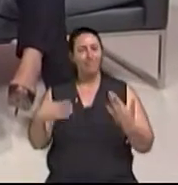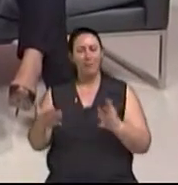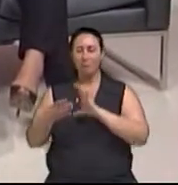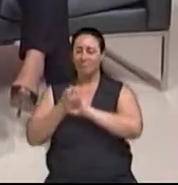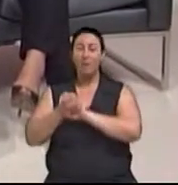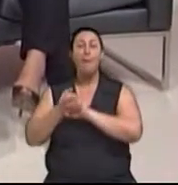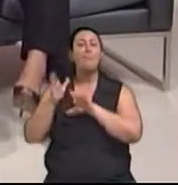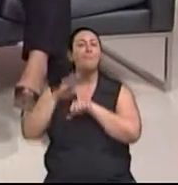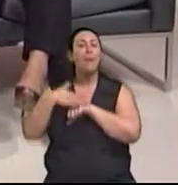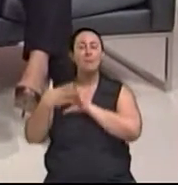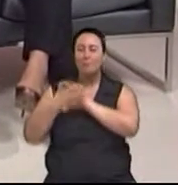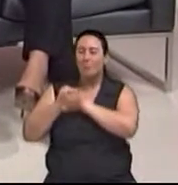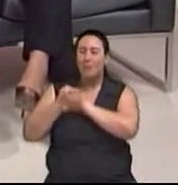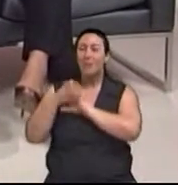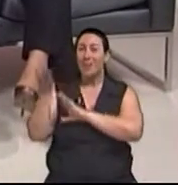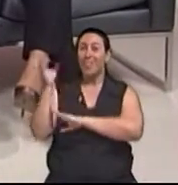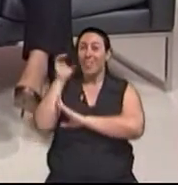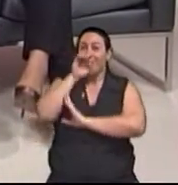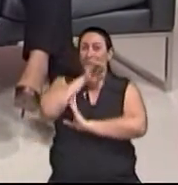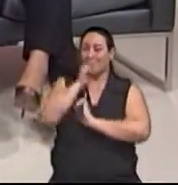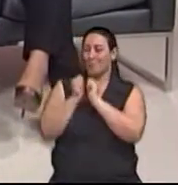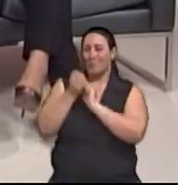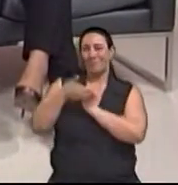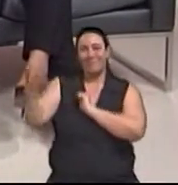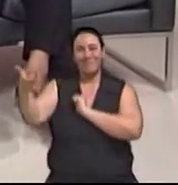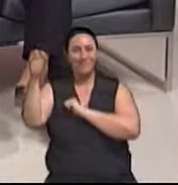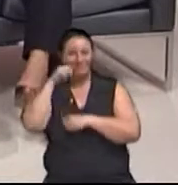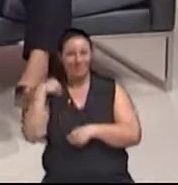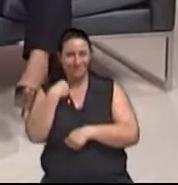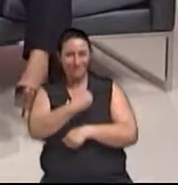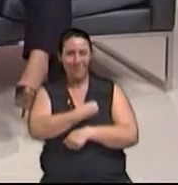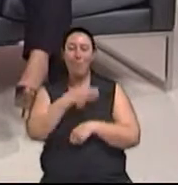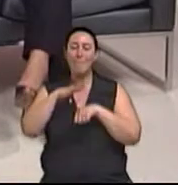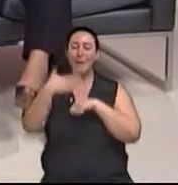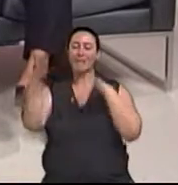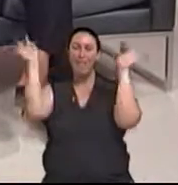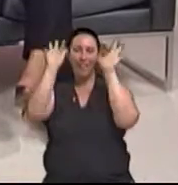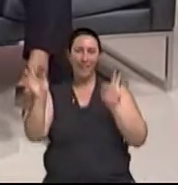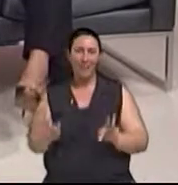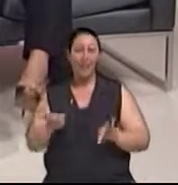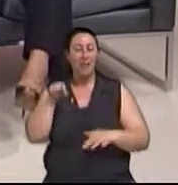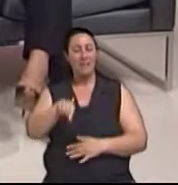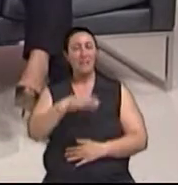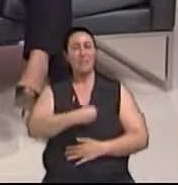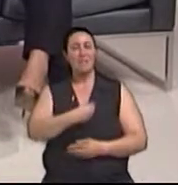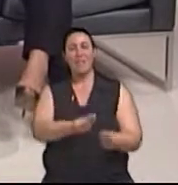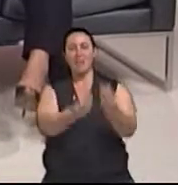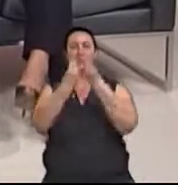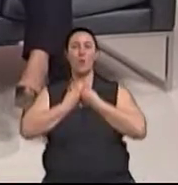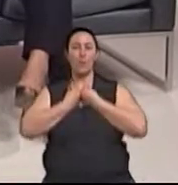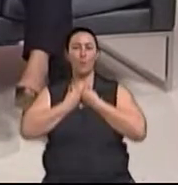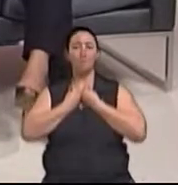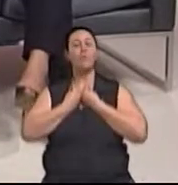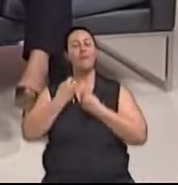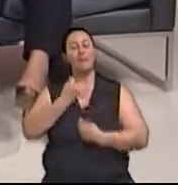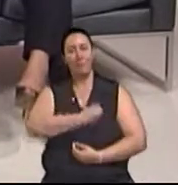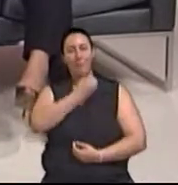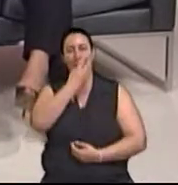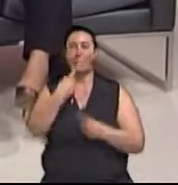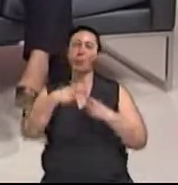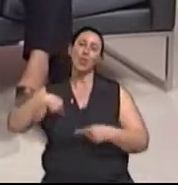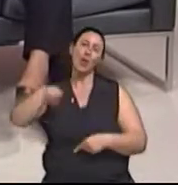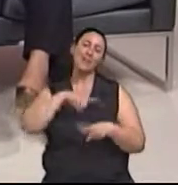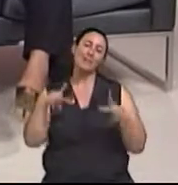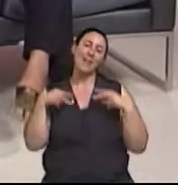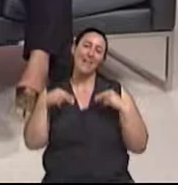mais fácil sentir o calor da mão da doutora para continuar mais alegre com esta vida que Deus nos deu viva bem porque a gente